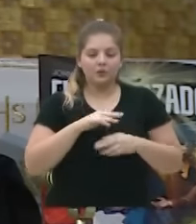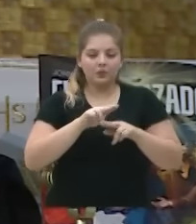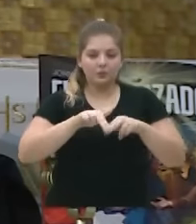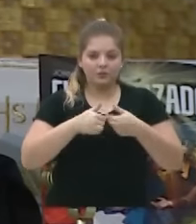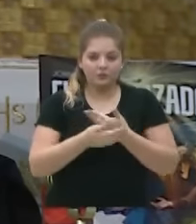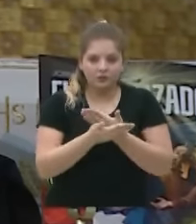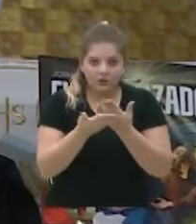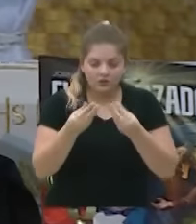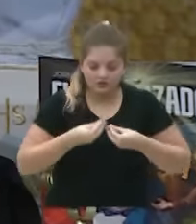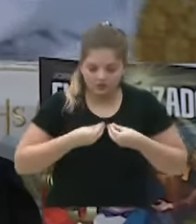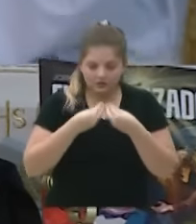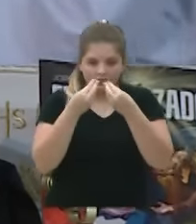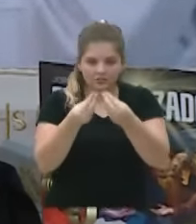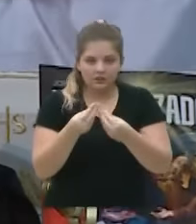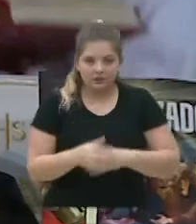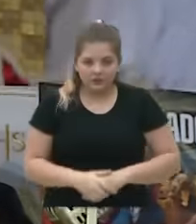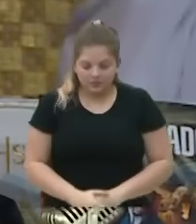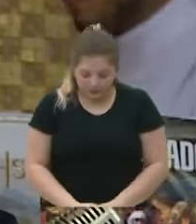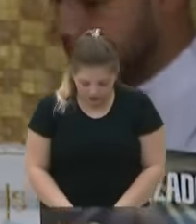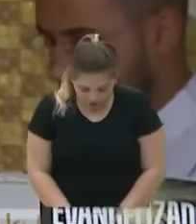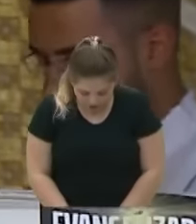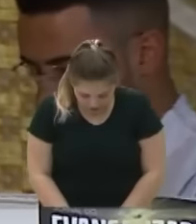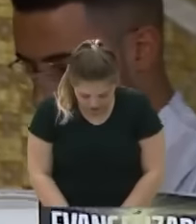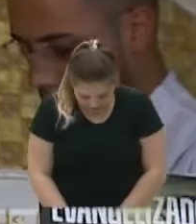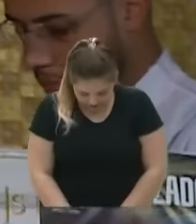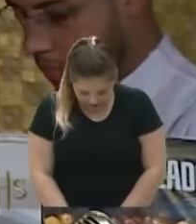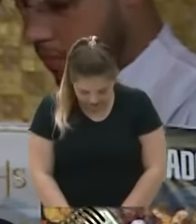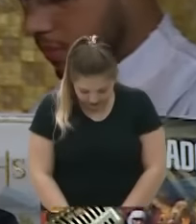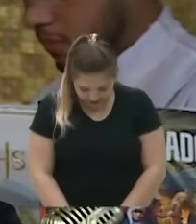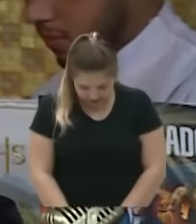que será entregue por vós.